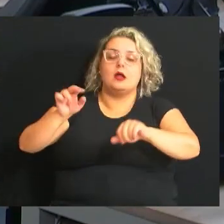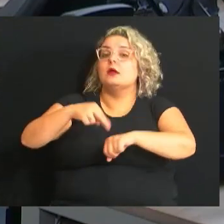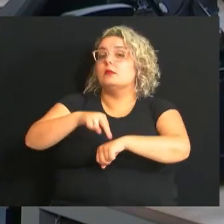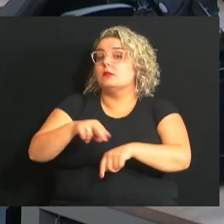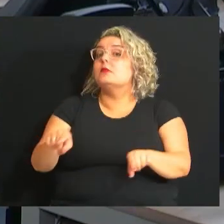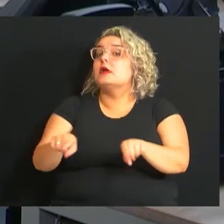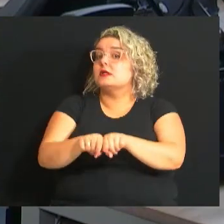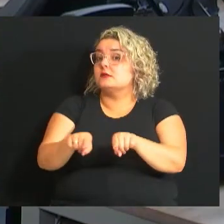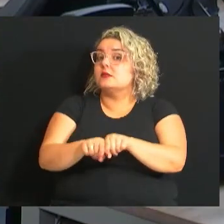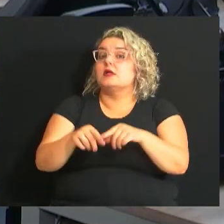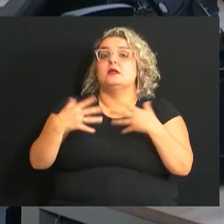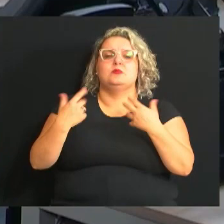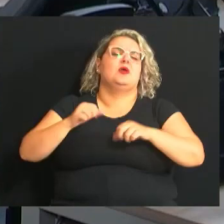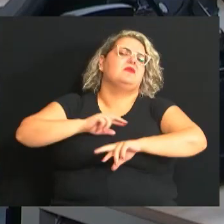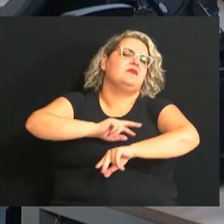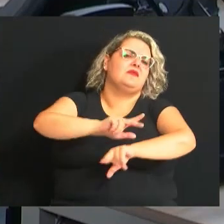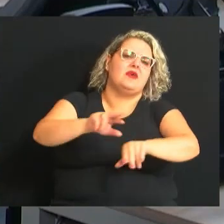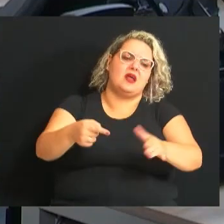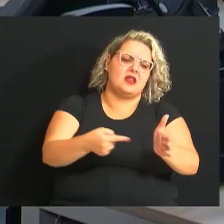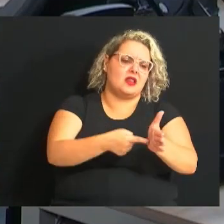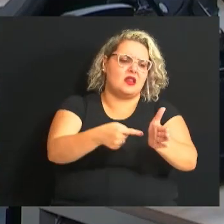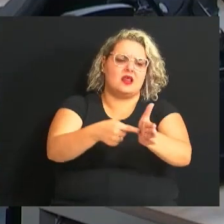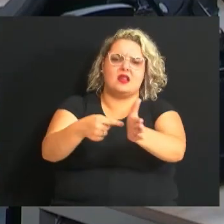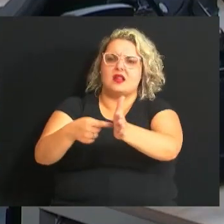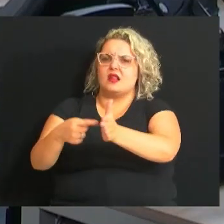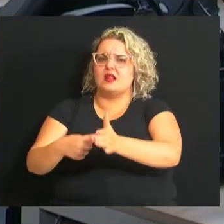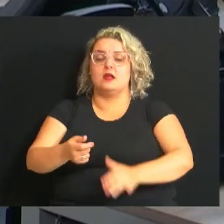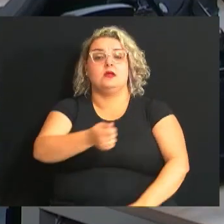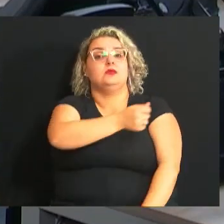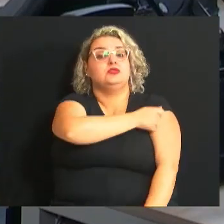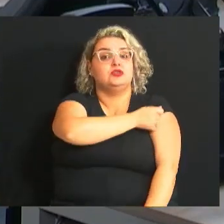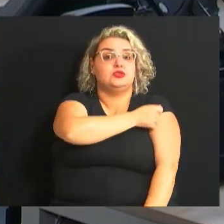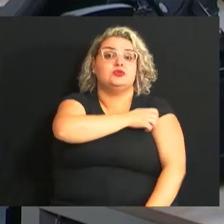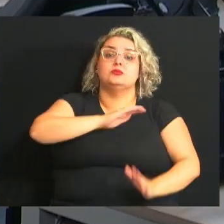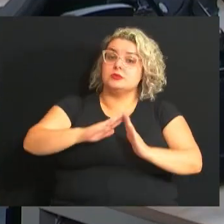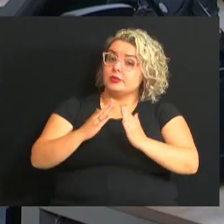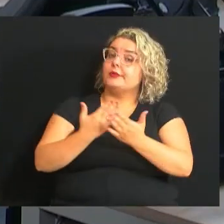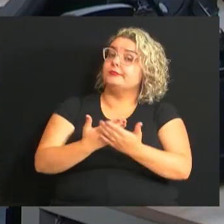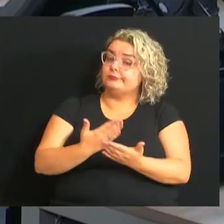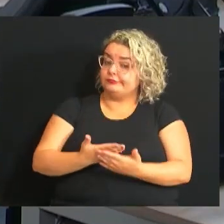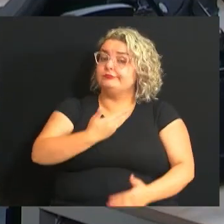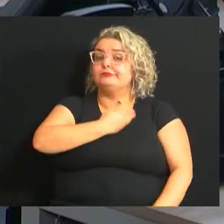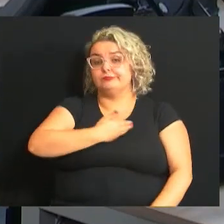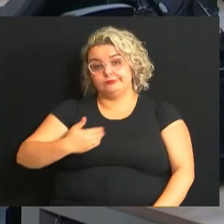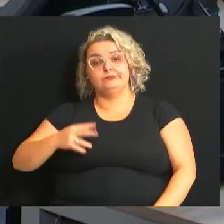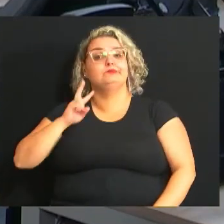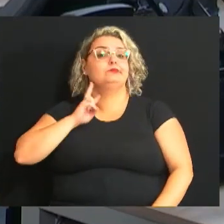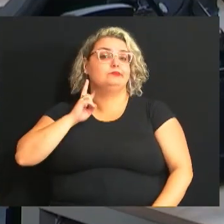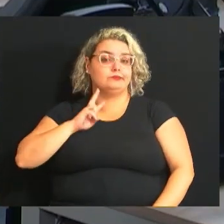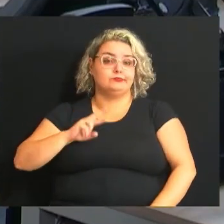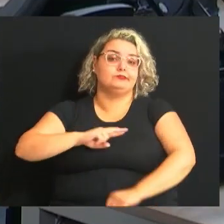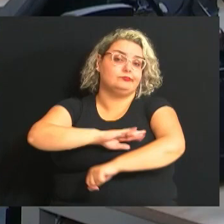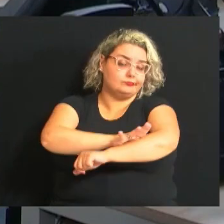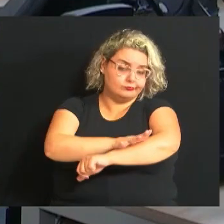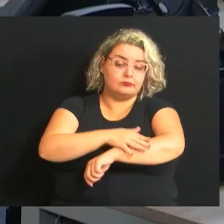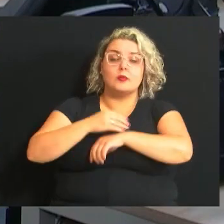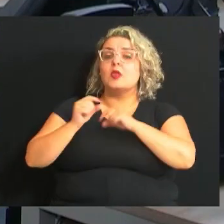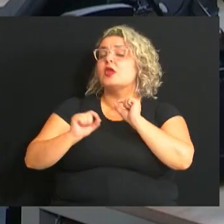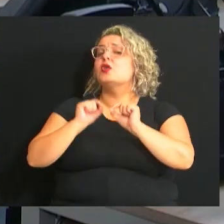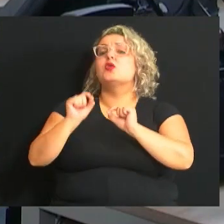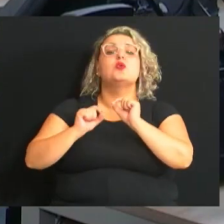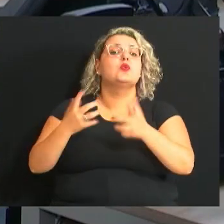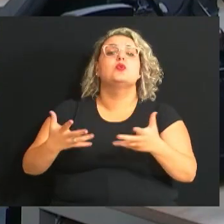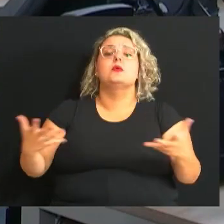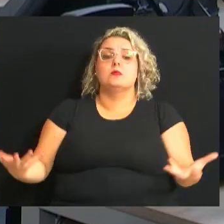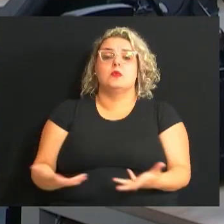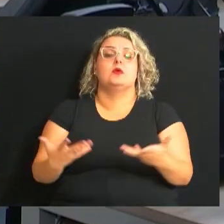também muita denúncia de alunos da escola pública que também são vítimas de racismo. E aí o que impulsiona a gente a